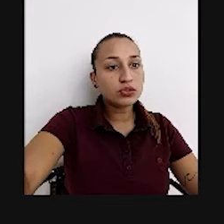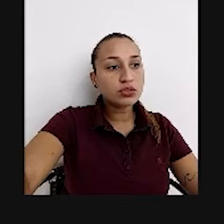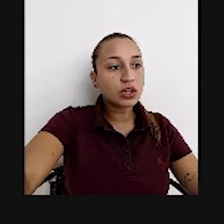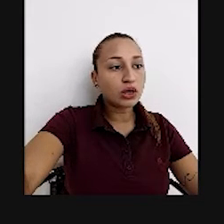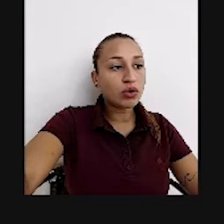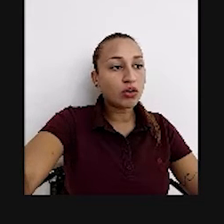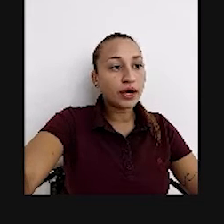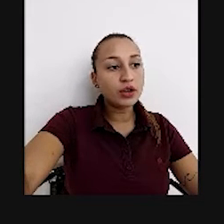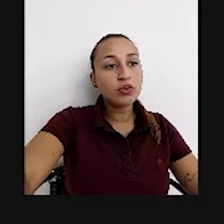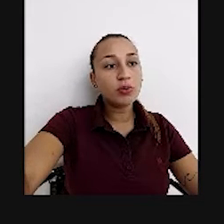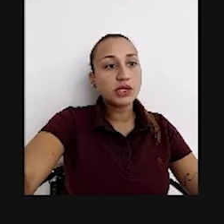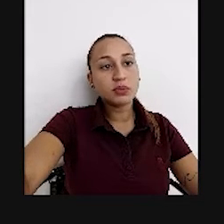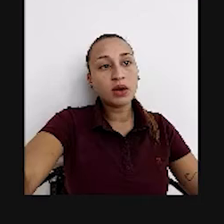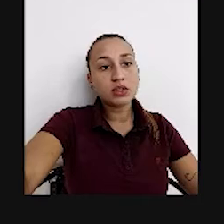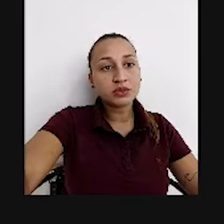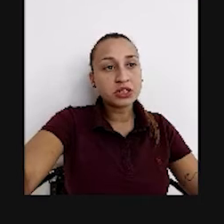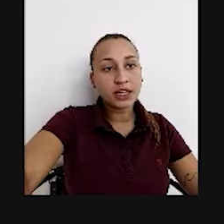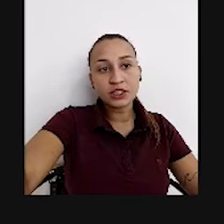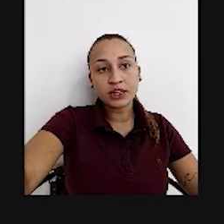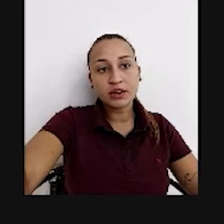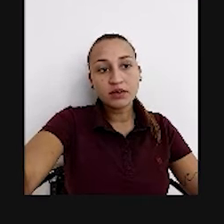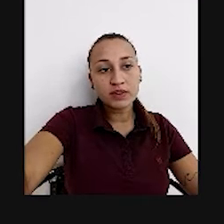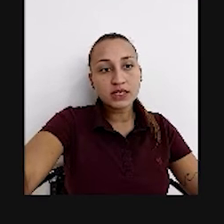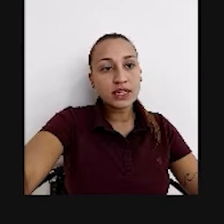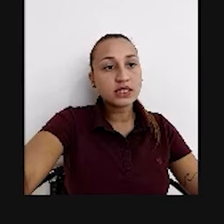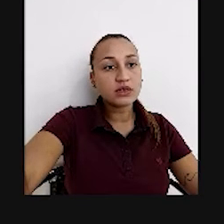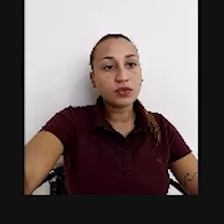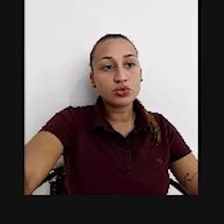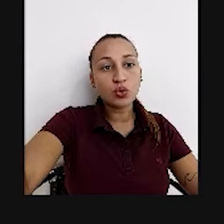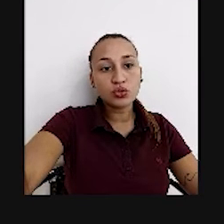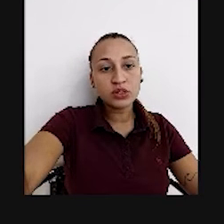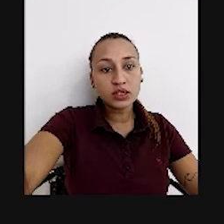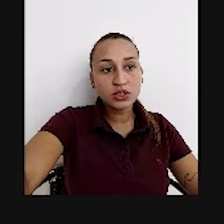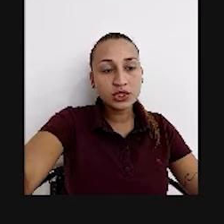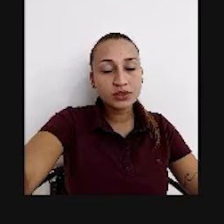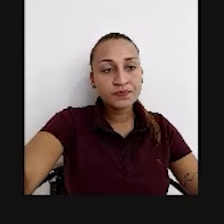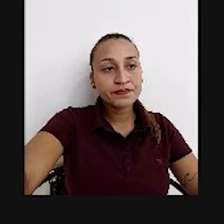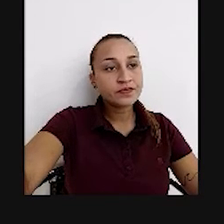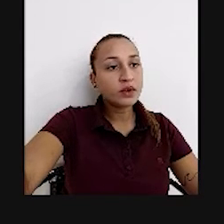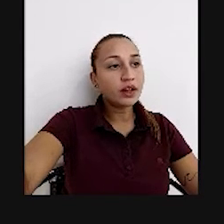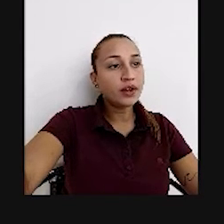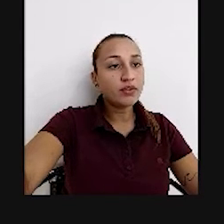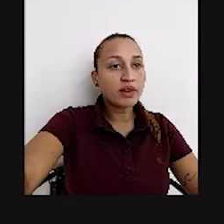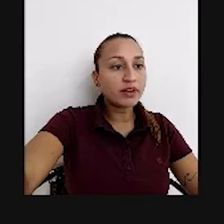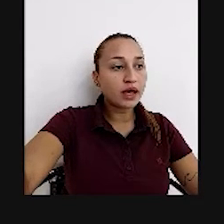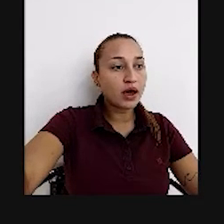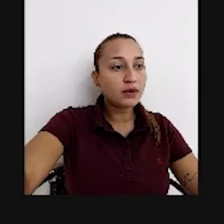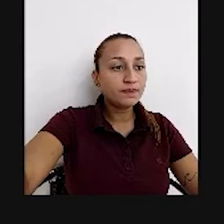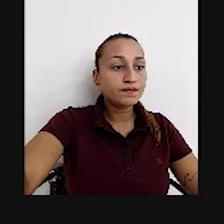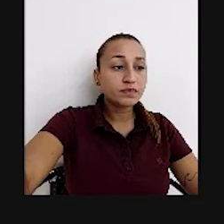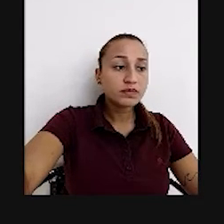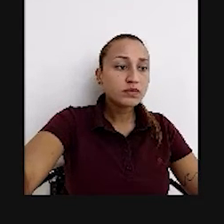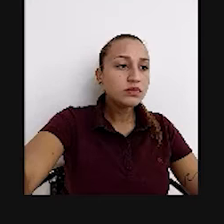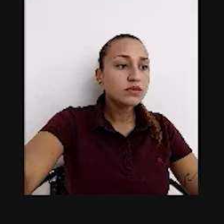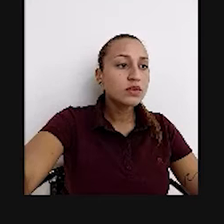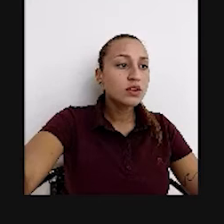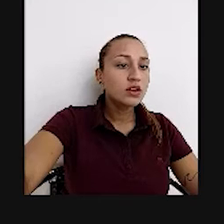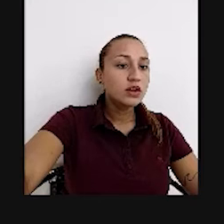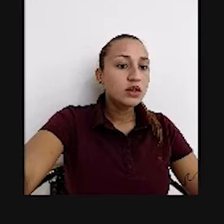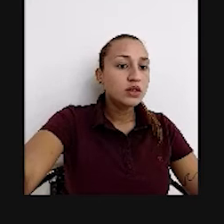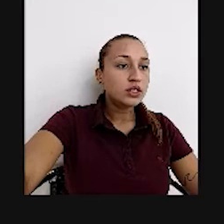os esforços que estão ocorrendo, como é uma simulação estática, vai ser esse esforço constante, né? Não vai variar.